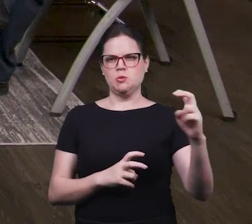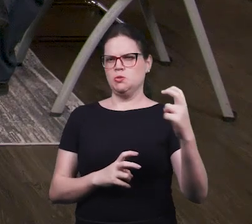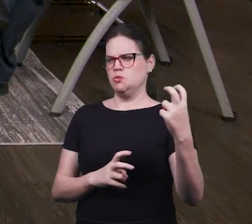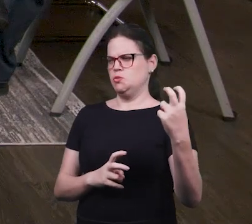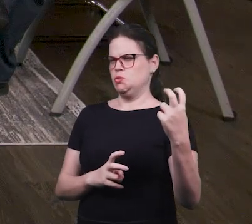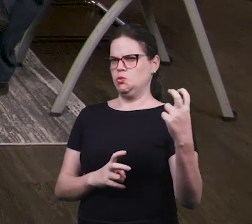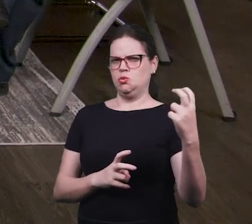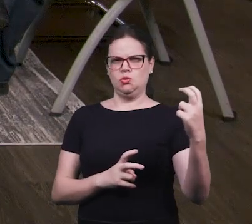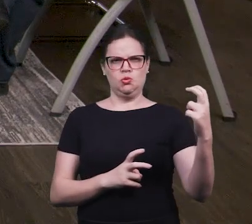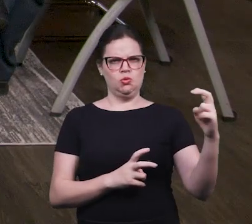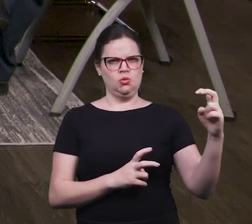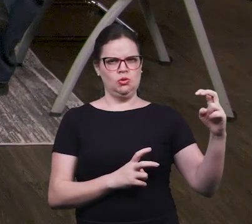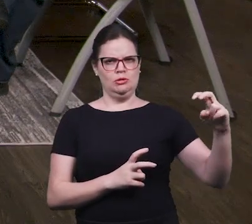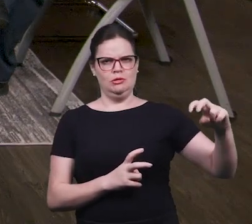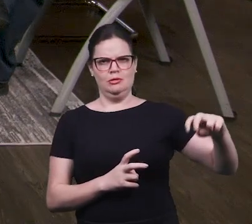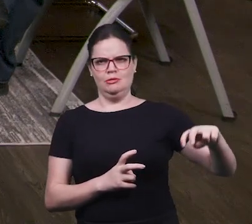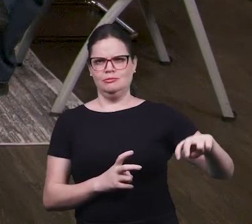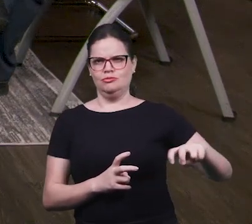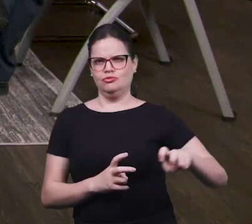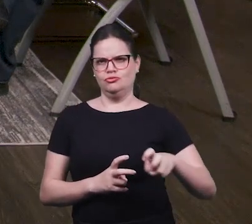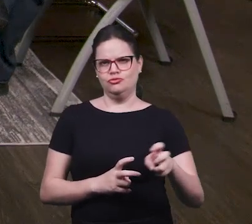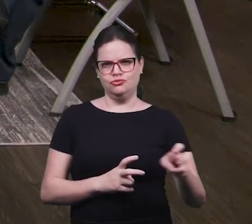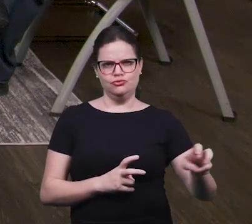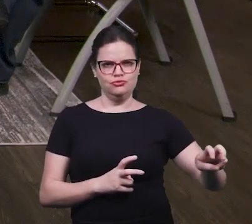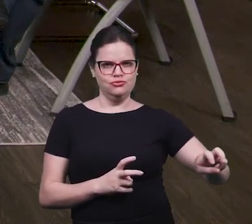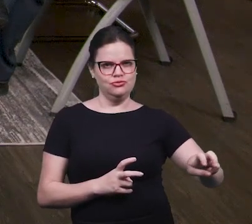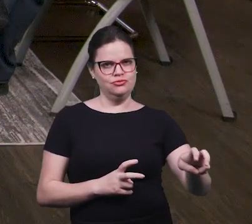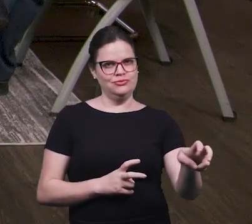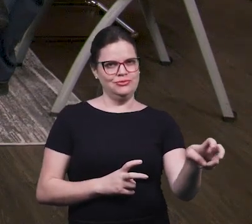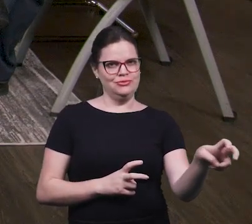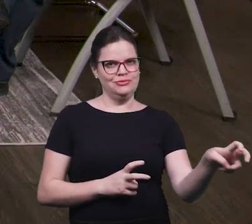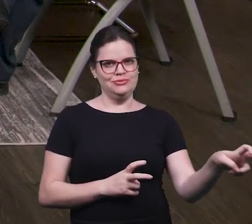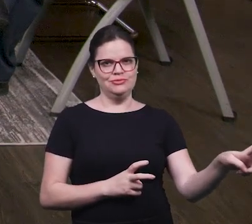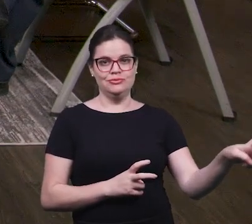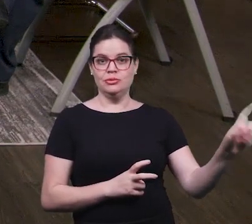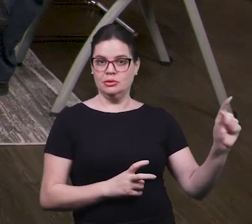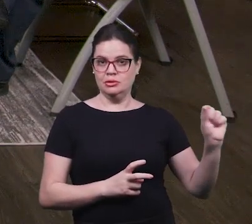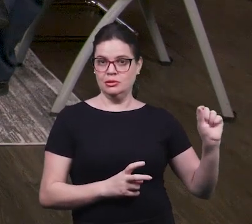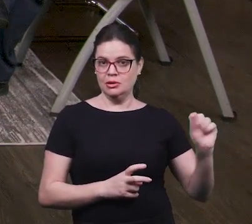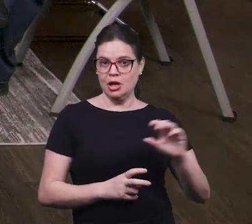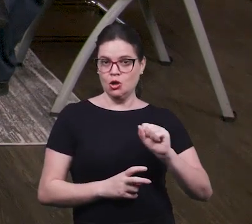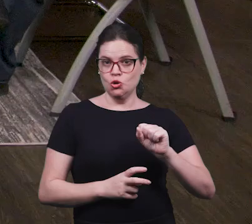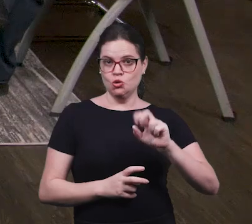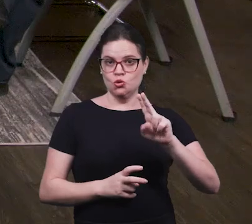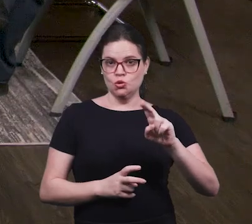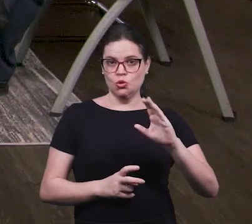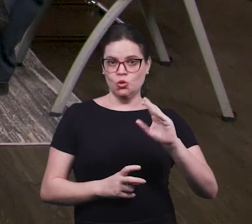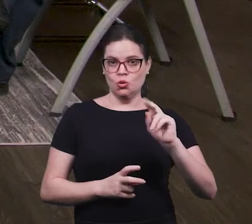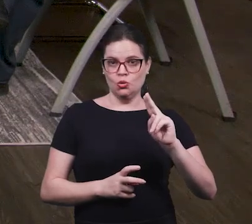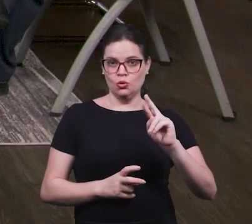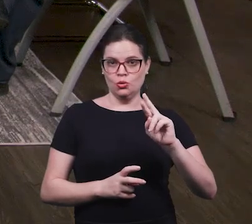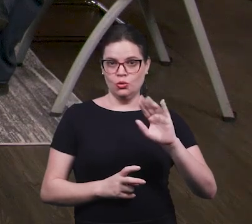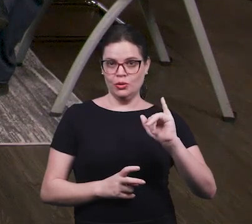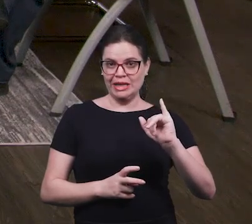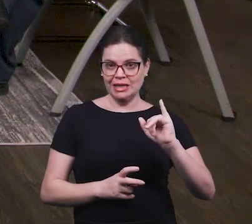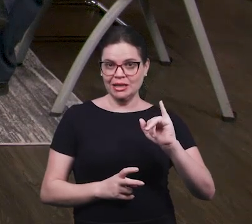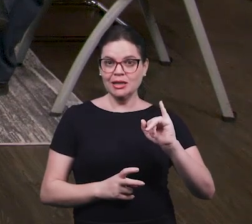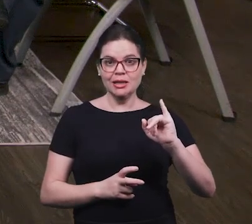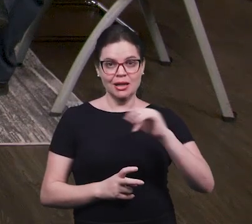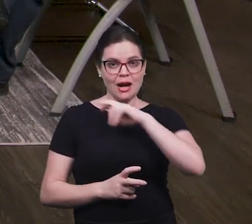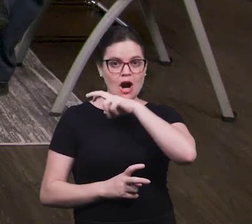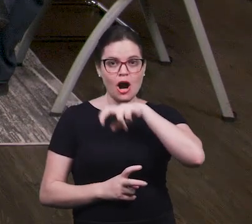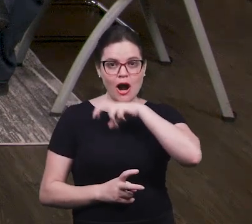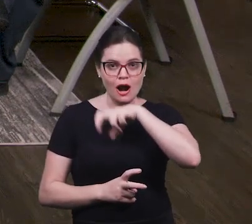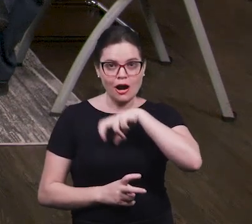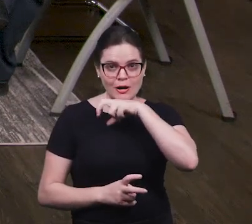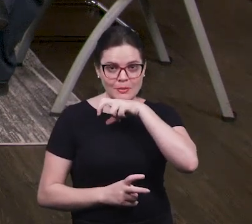passou, ela foi embora, e sucuri não dá. Assim, Não dá essa moleza, não. não.